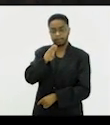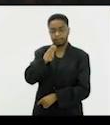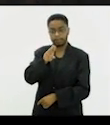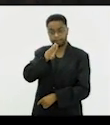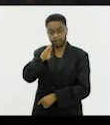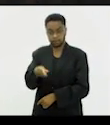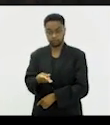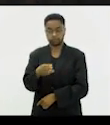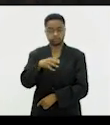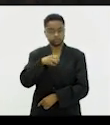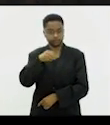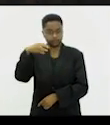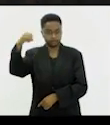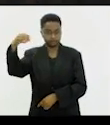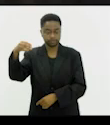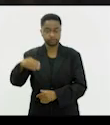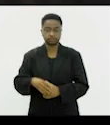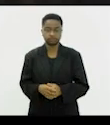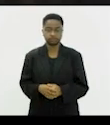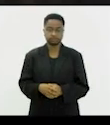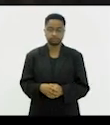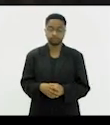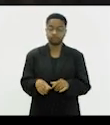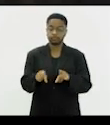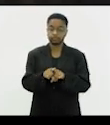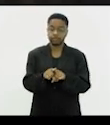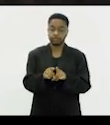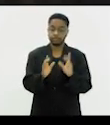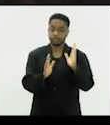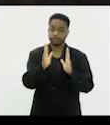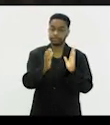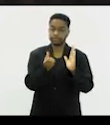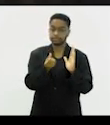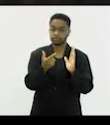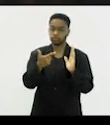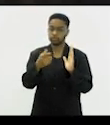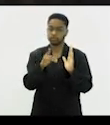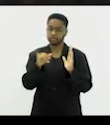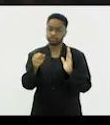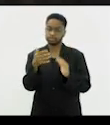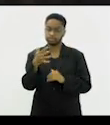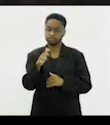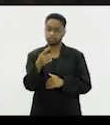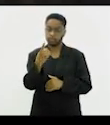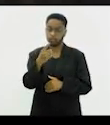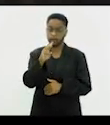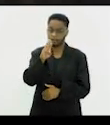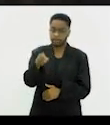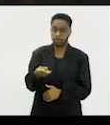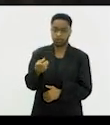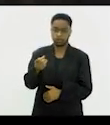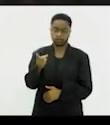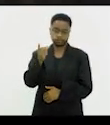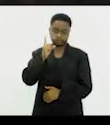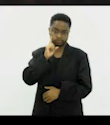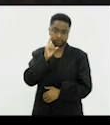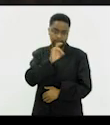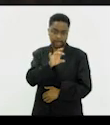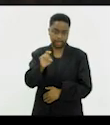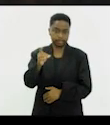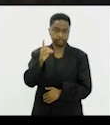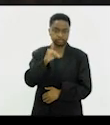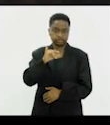em viagens nos 62 dias, quer dizer, deu mais ou menos 1 milhão de reais por dia em